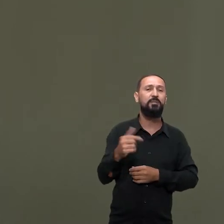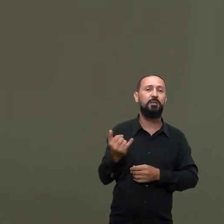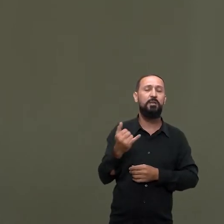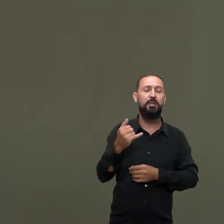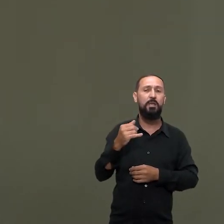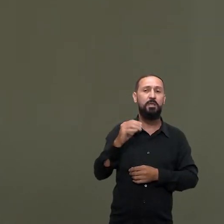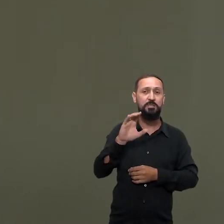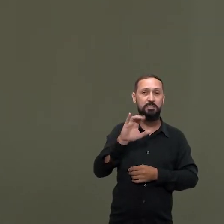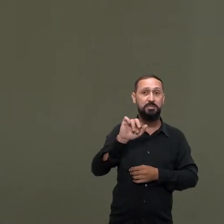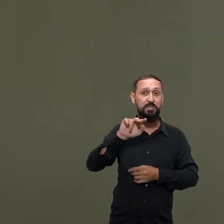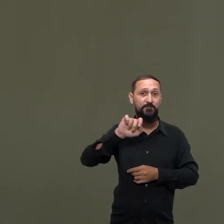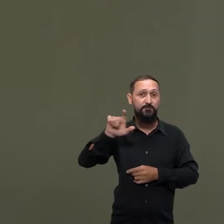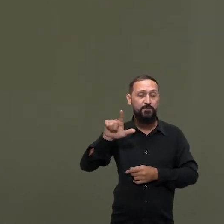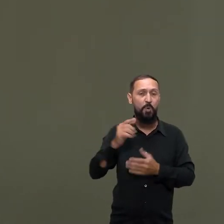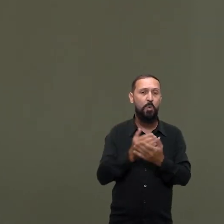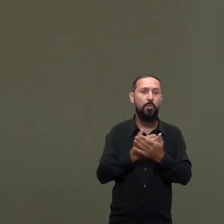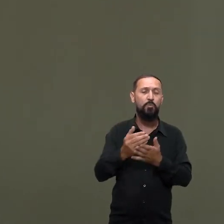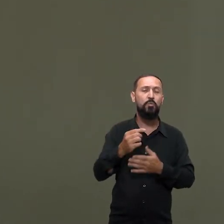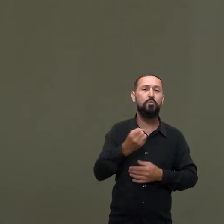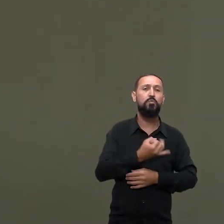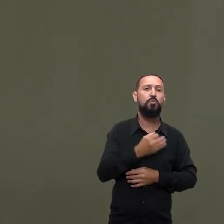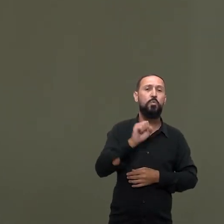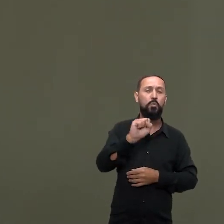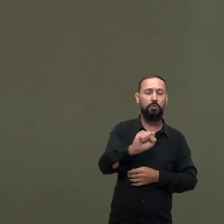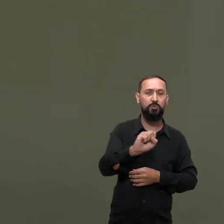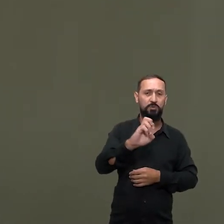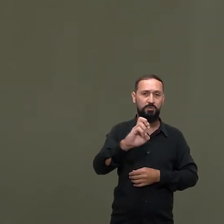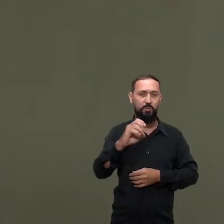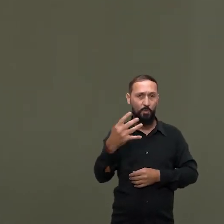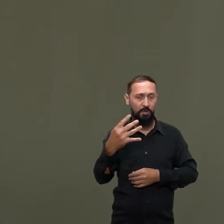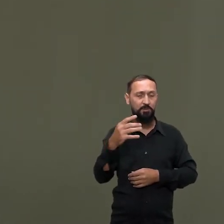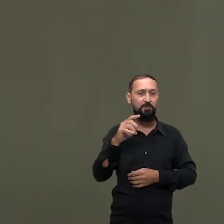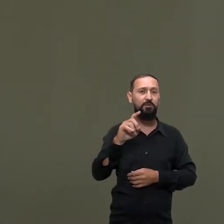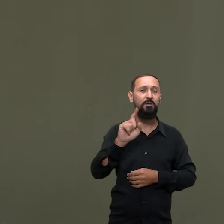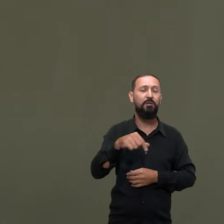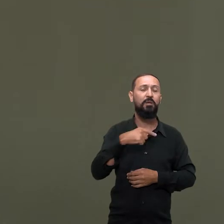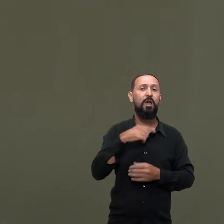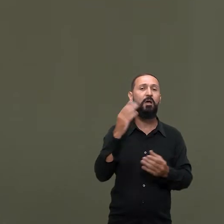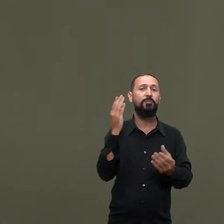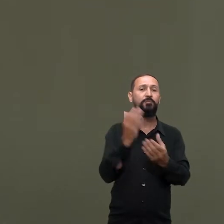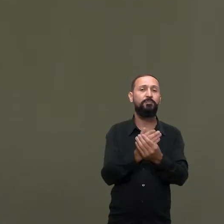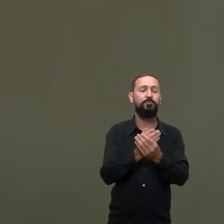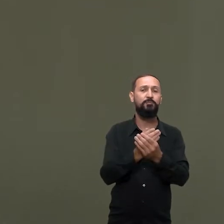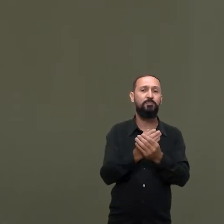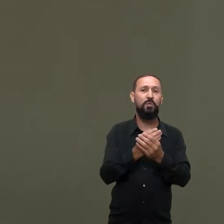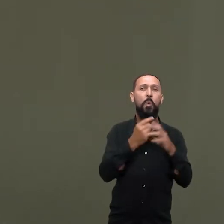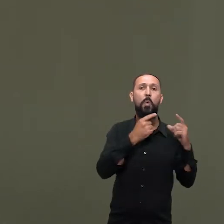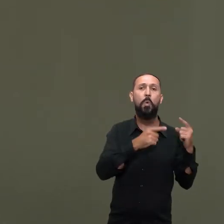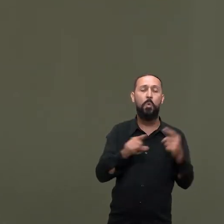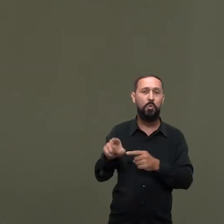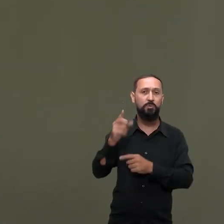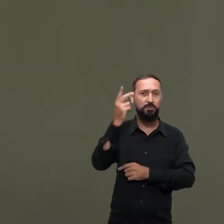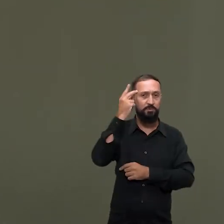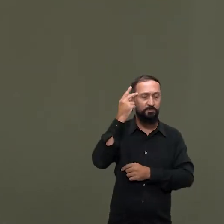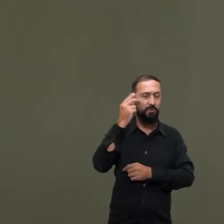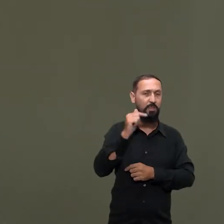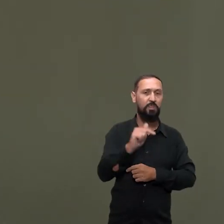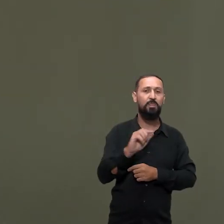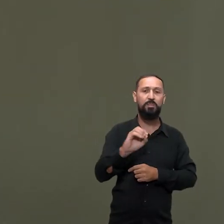né, ações cíveis originárias. Os números são 854, que é uma ação proposta contra o estado de São